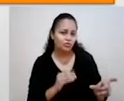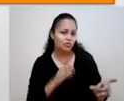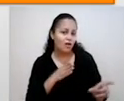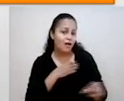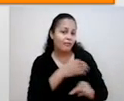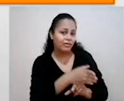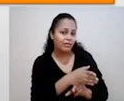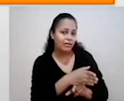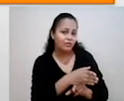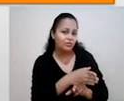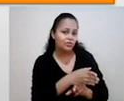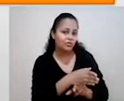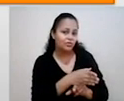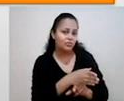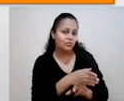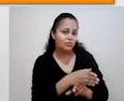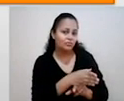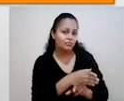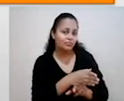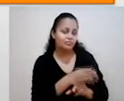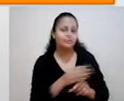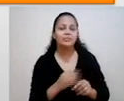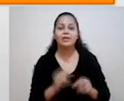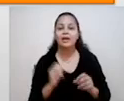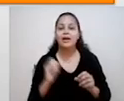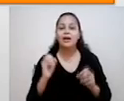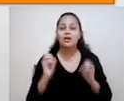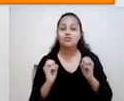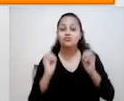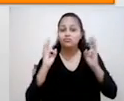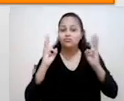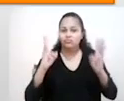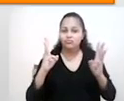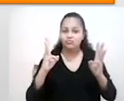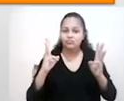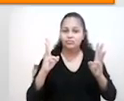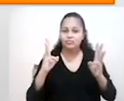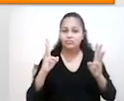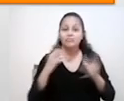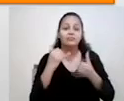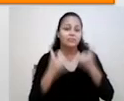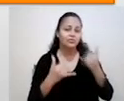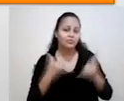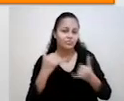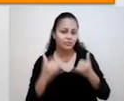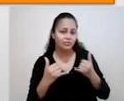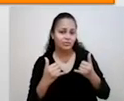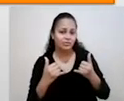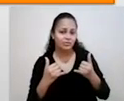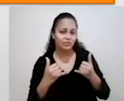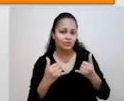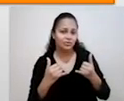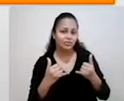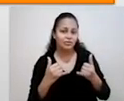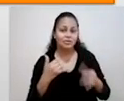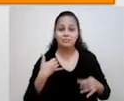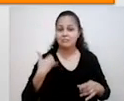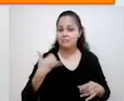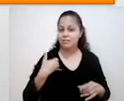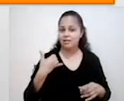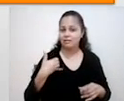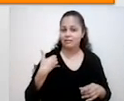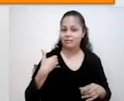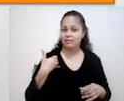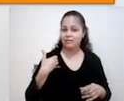ao quê? O meu complemento verbal. Ó, as diversões e espetáculos públicos classificados como adequados à sua faixa etária. Então